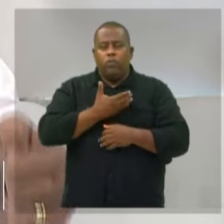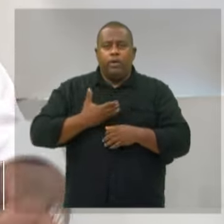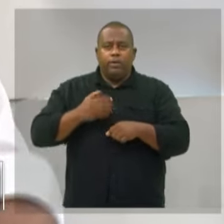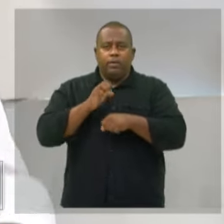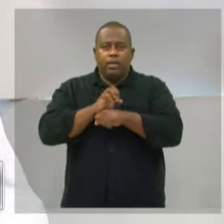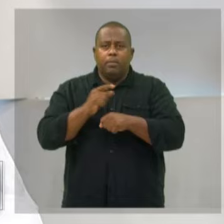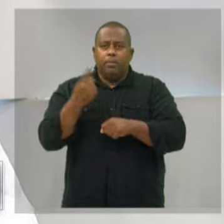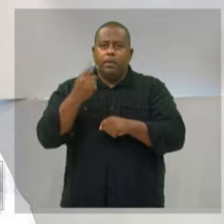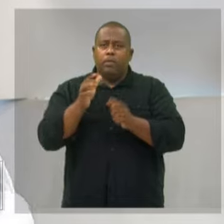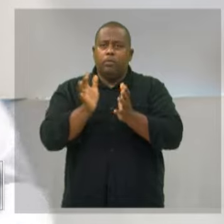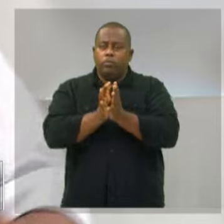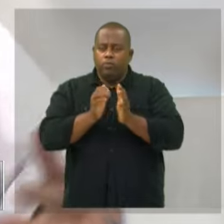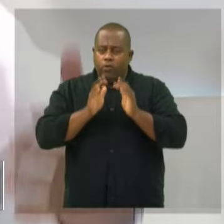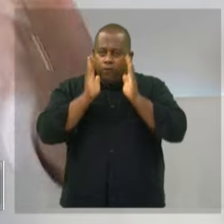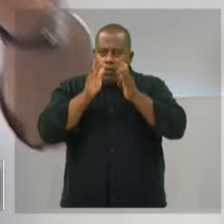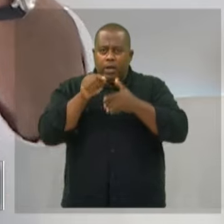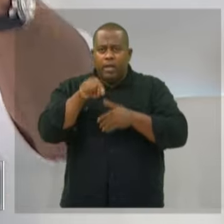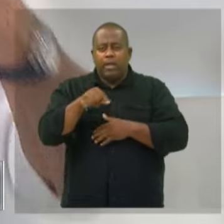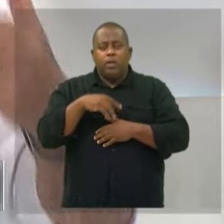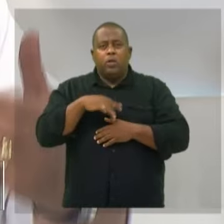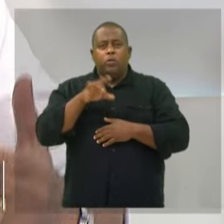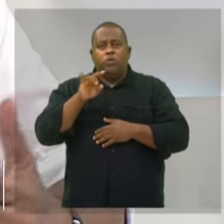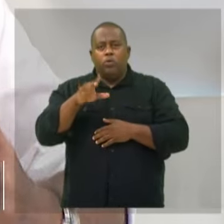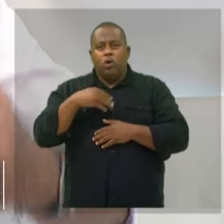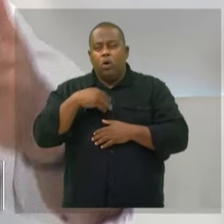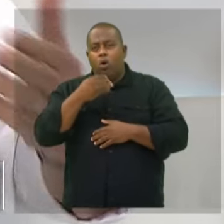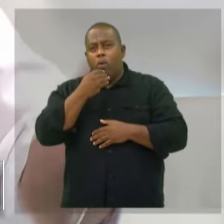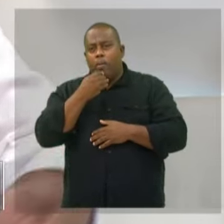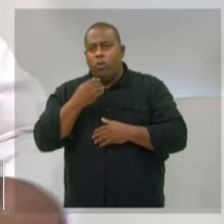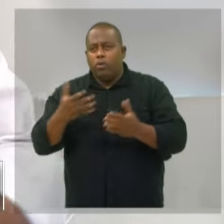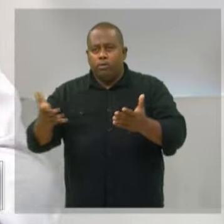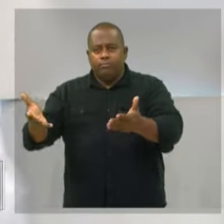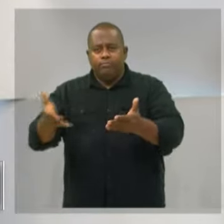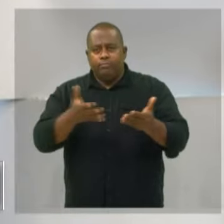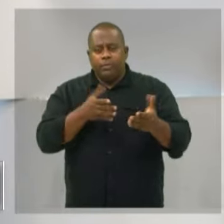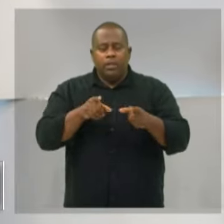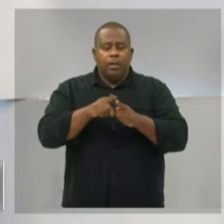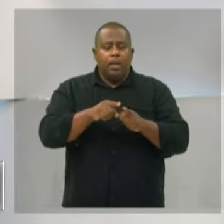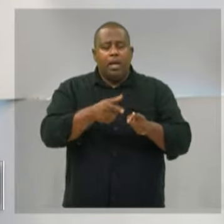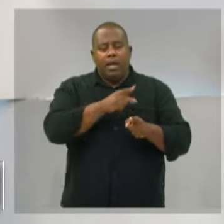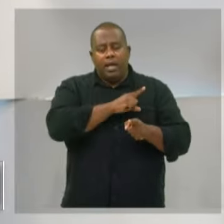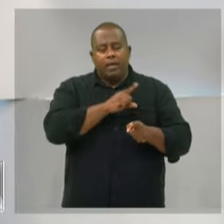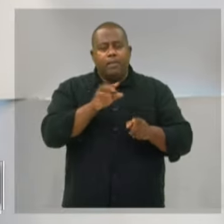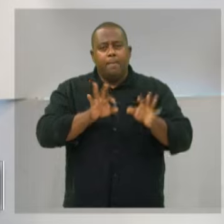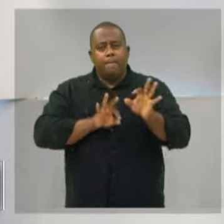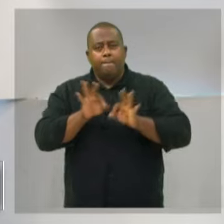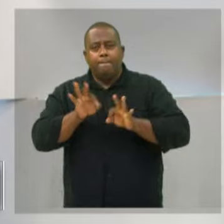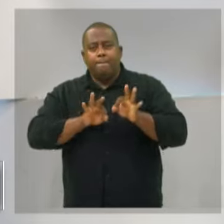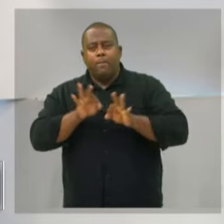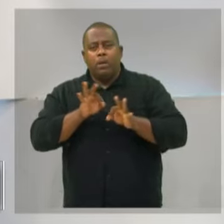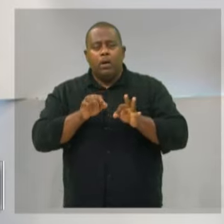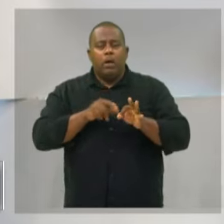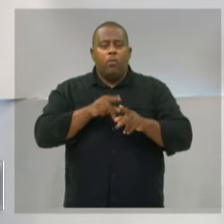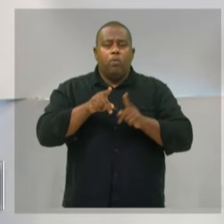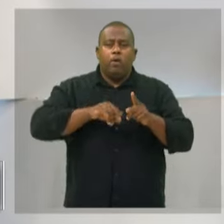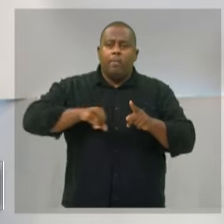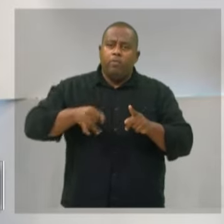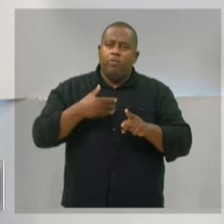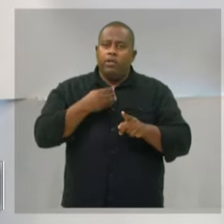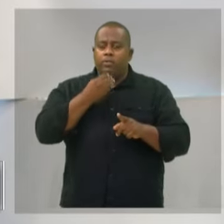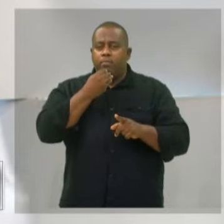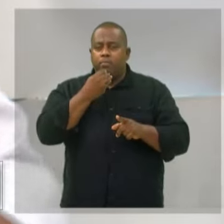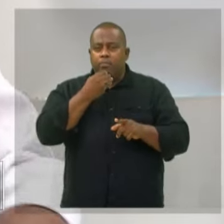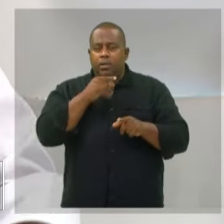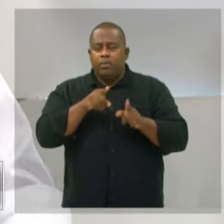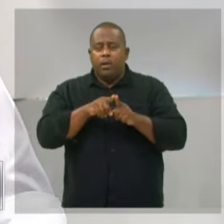apostar isso porque não basta só trazer oportunidade é preciso preparar o povo para que o povo Aproveite a oportunidade